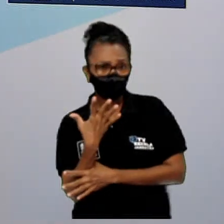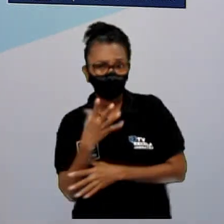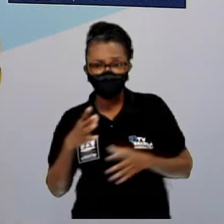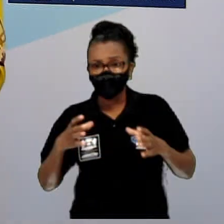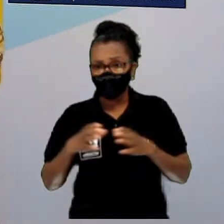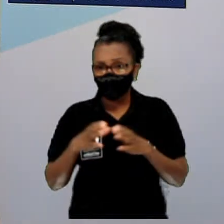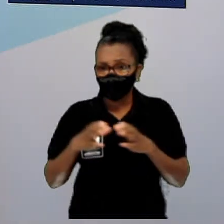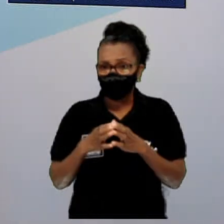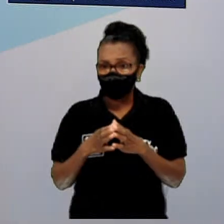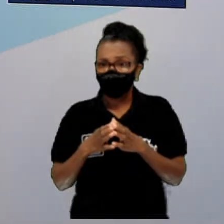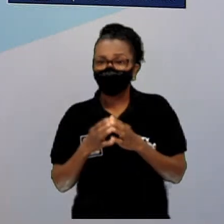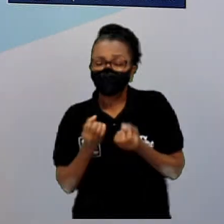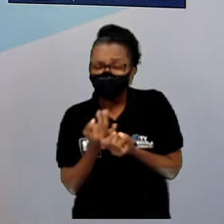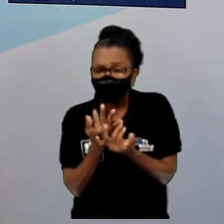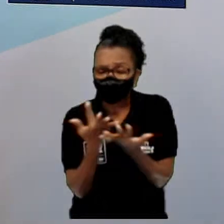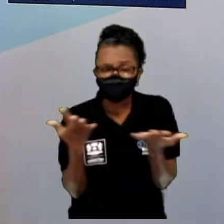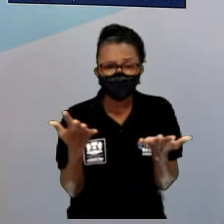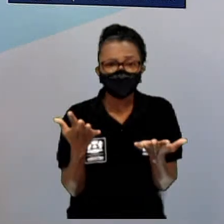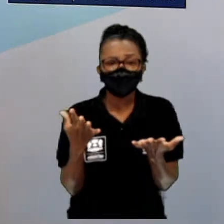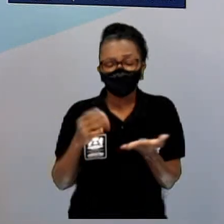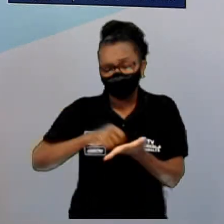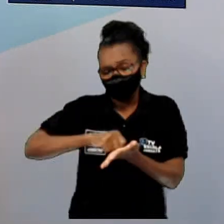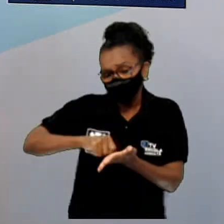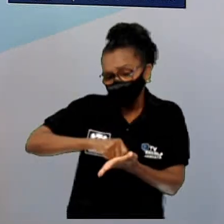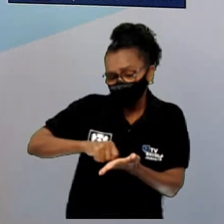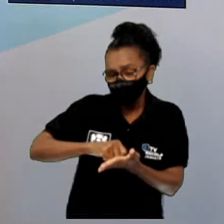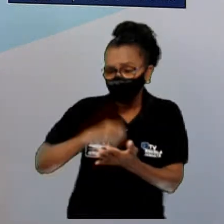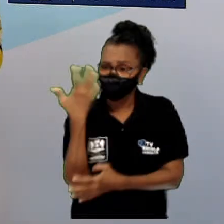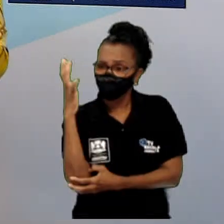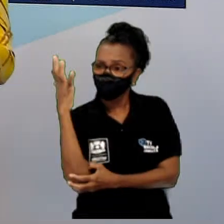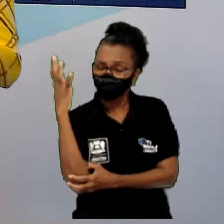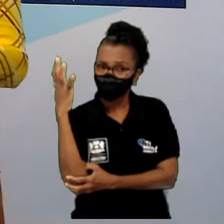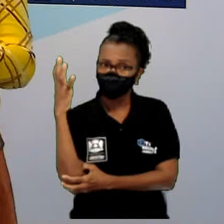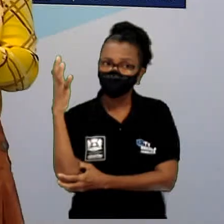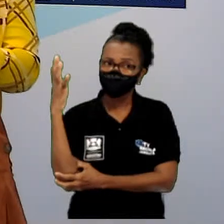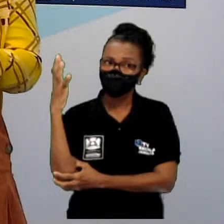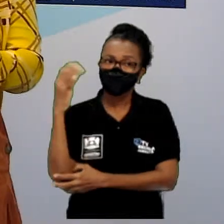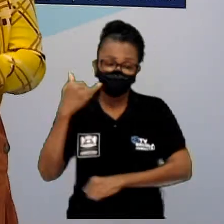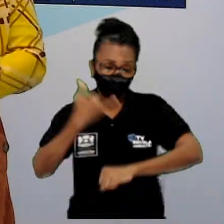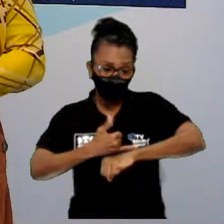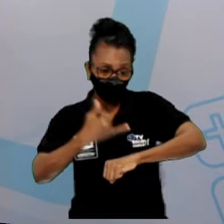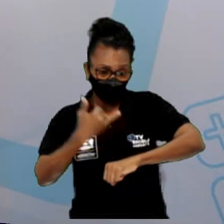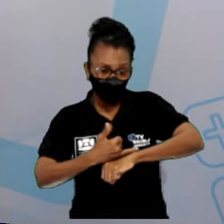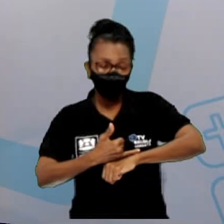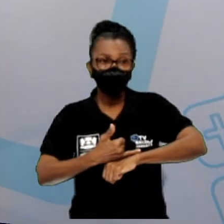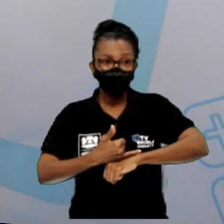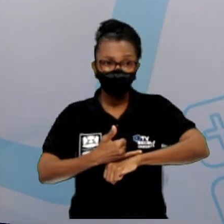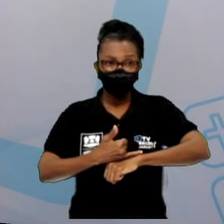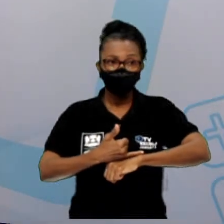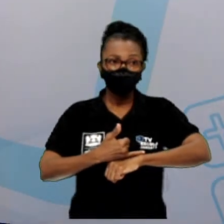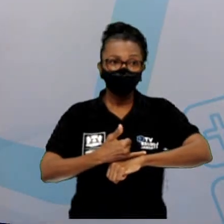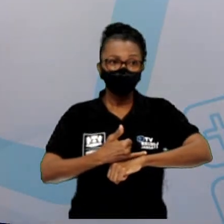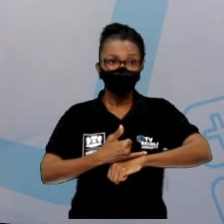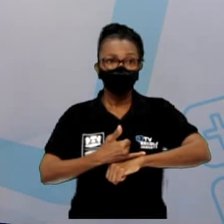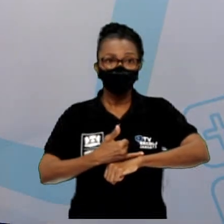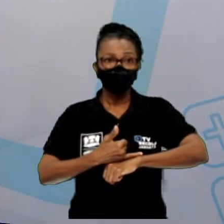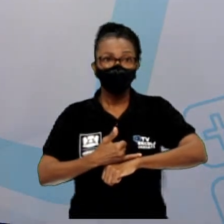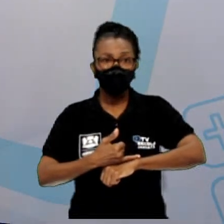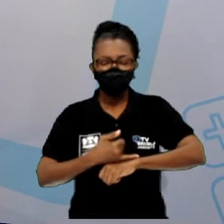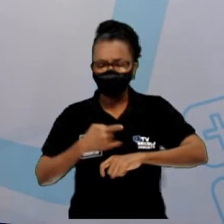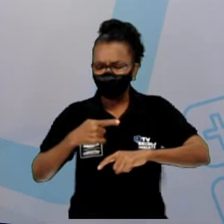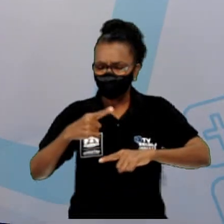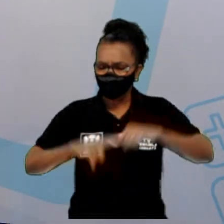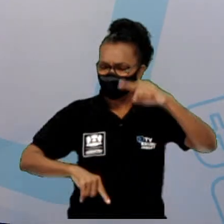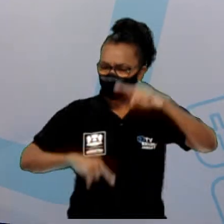nós tiramos da seringueira. Matéria-prima mineral, o ferro, não é? Aquele material